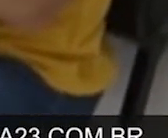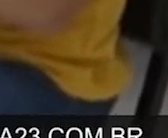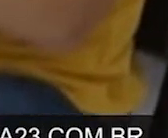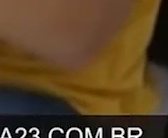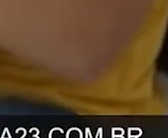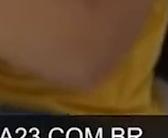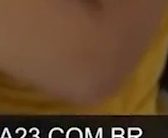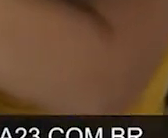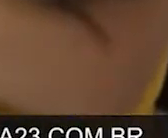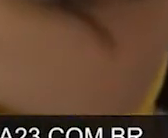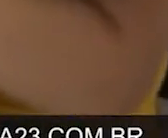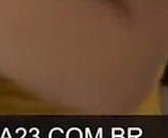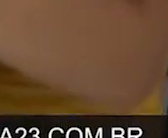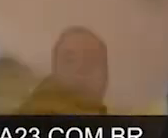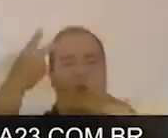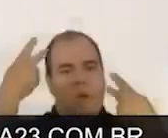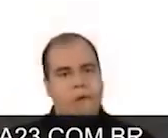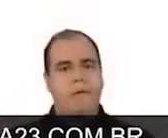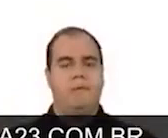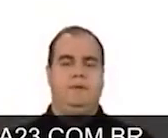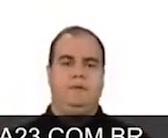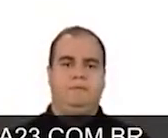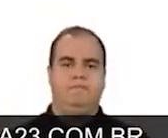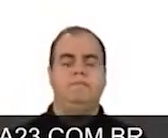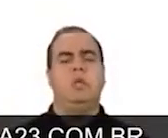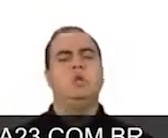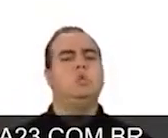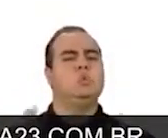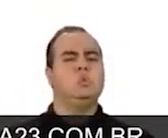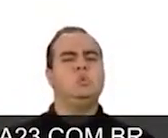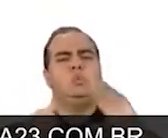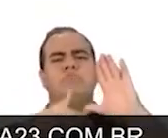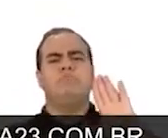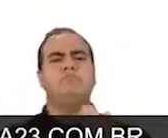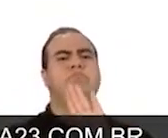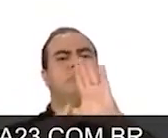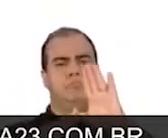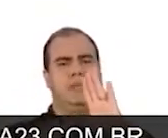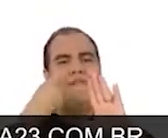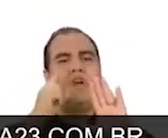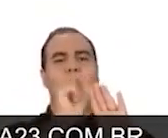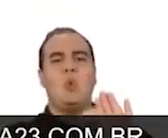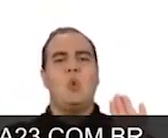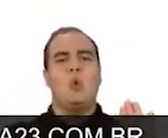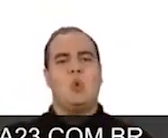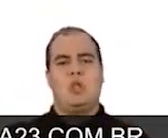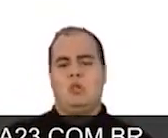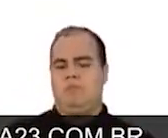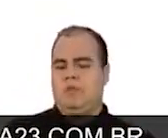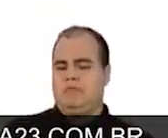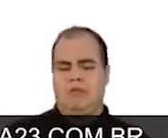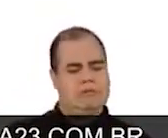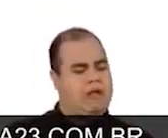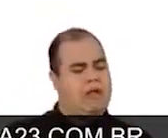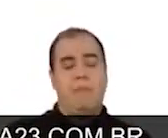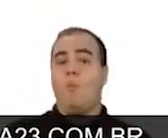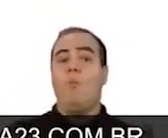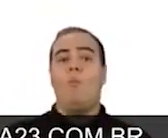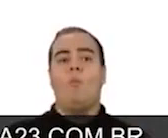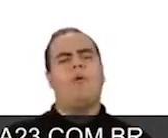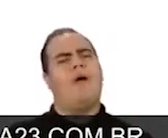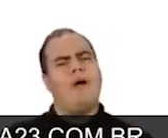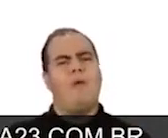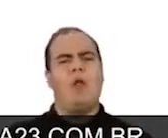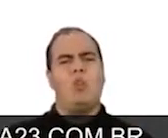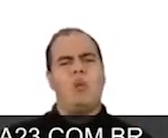do JR23. Todo o continente ficou livre do sarampo em 2016, mas a doença voltou